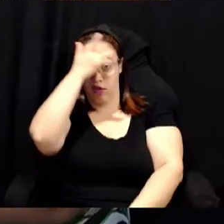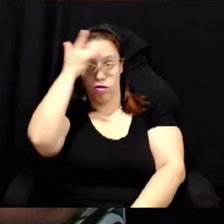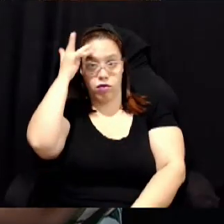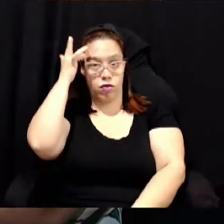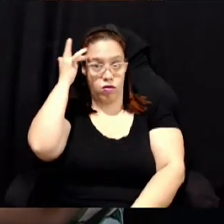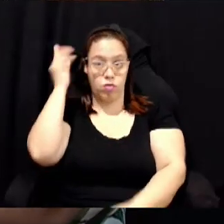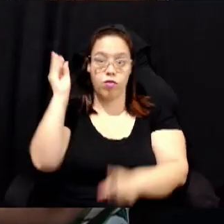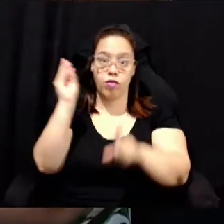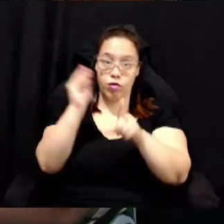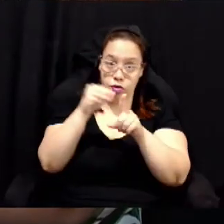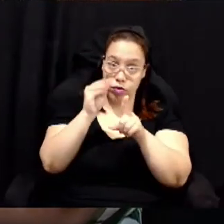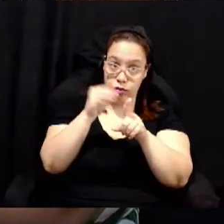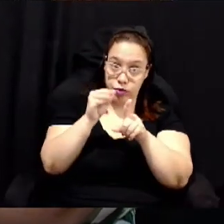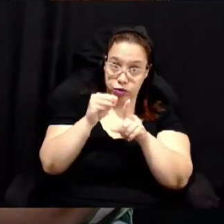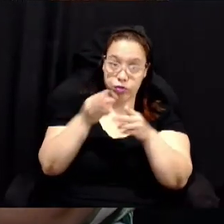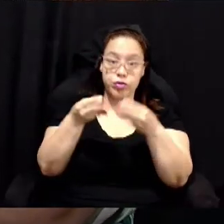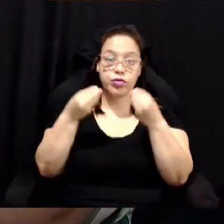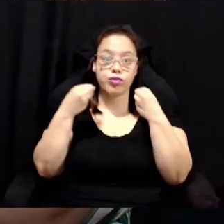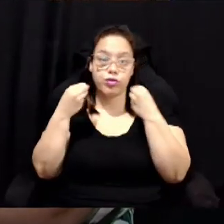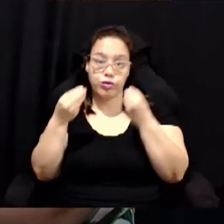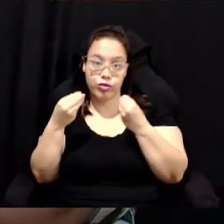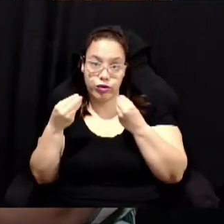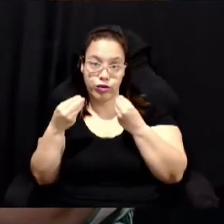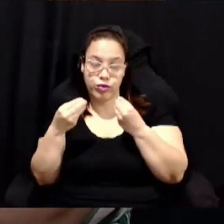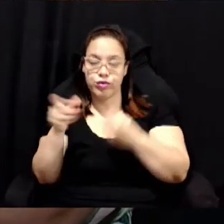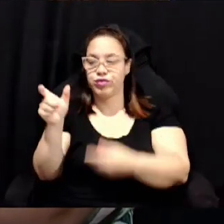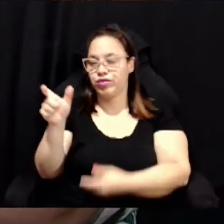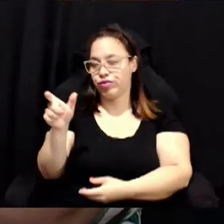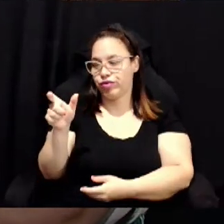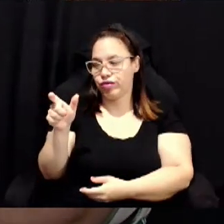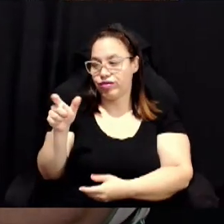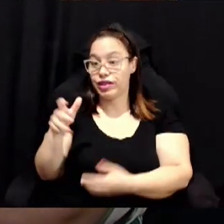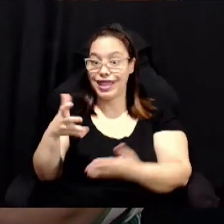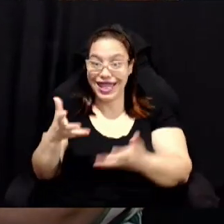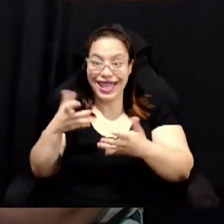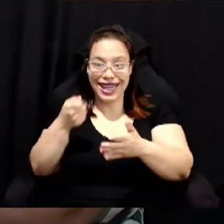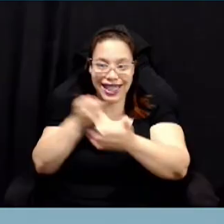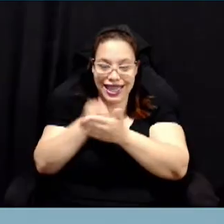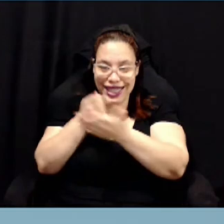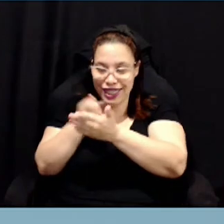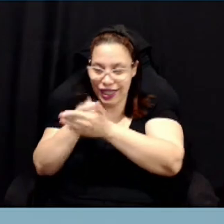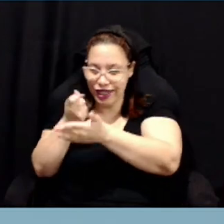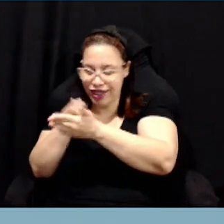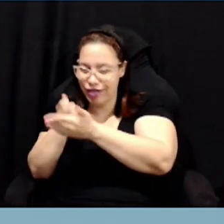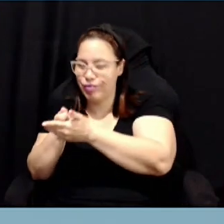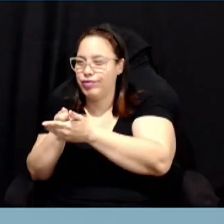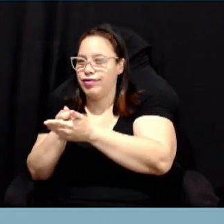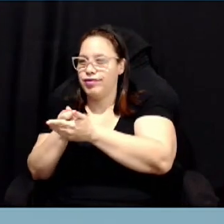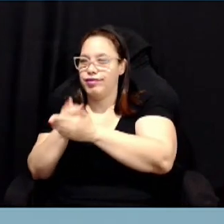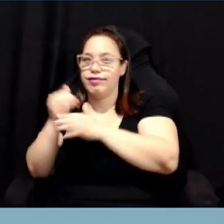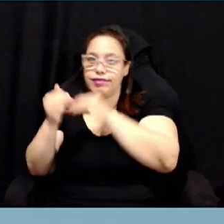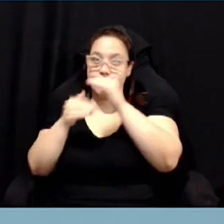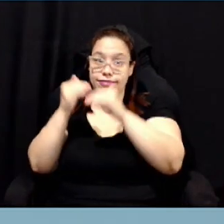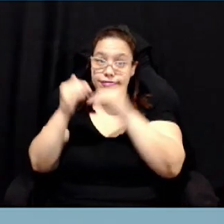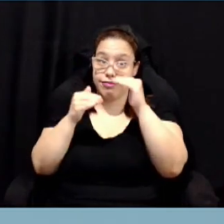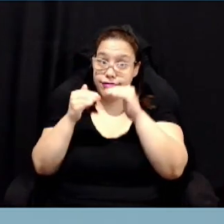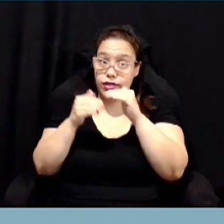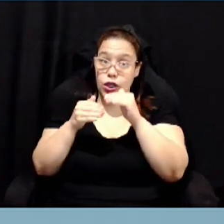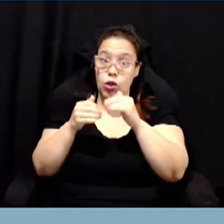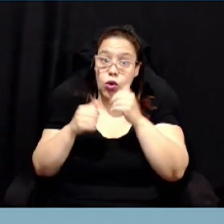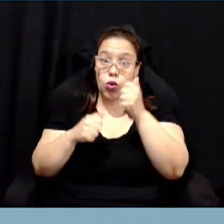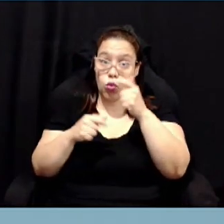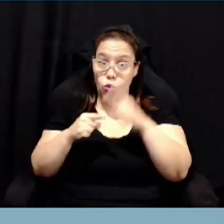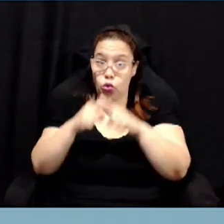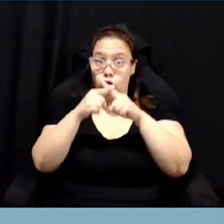pessoas como aquelas que têm uma compulsão ou uma predisposição para desenvolver compulsão por jogo, ou menores